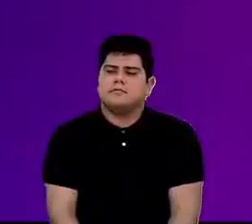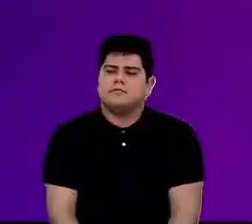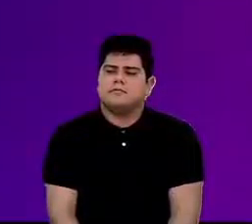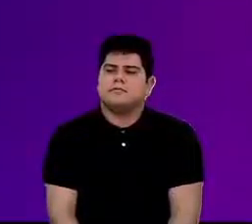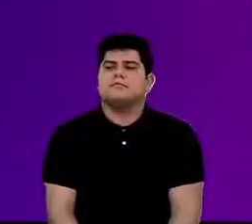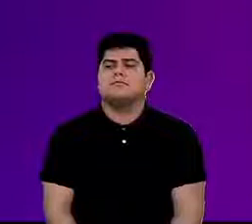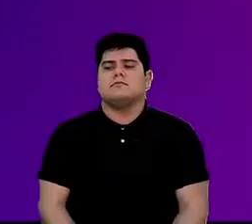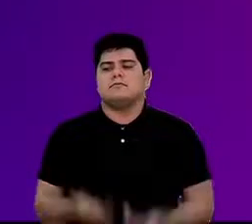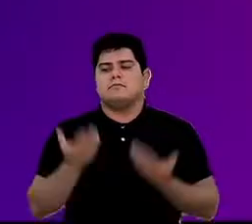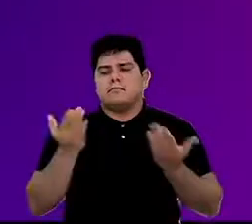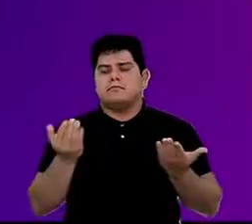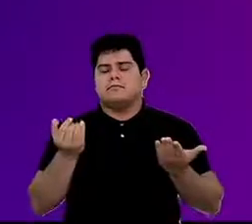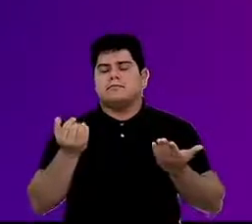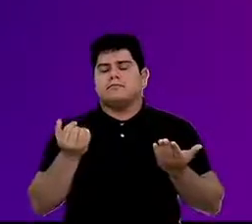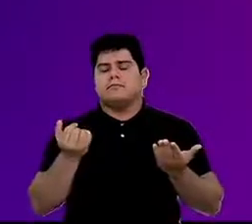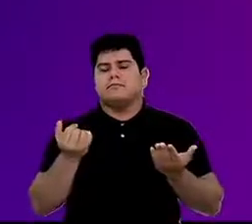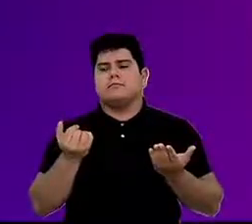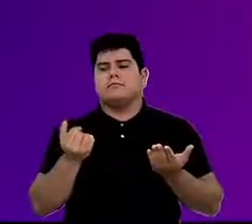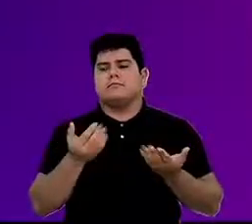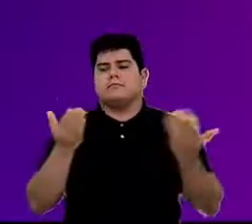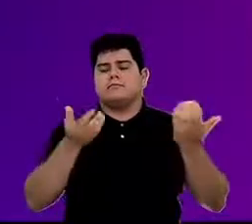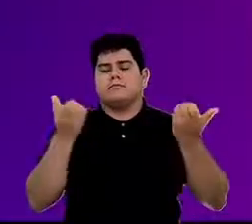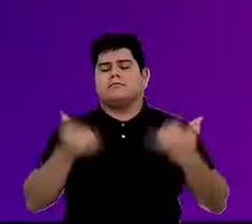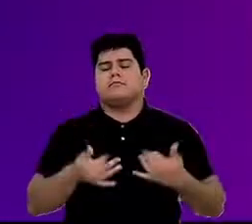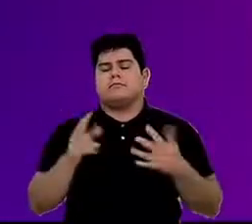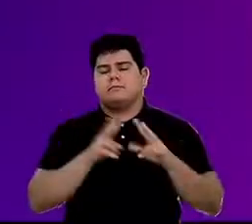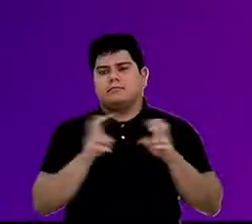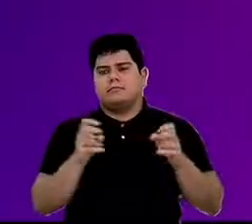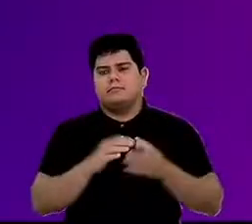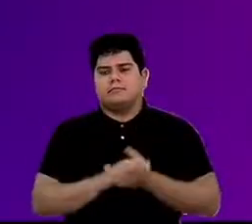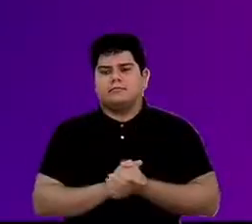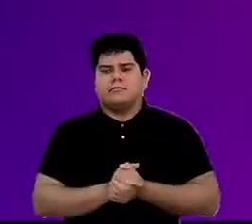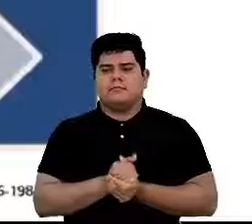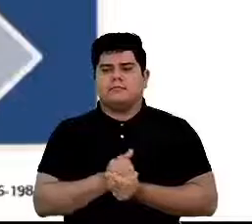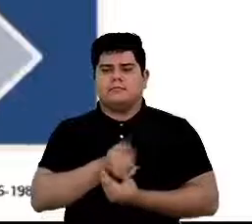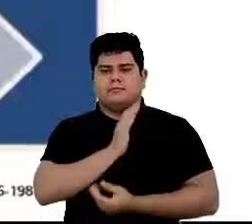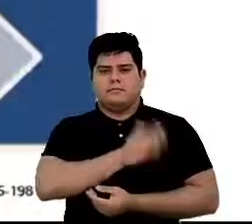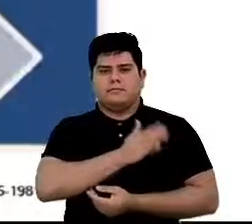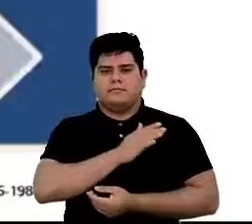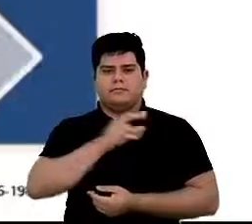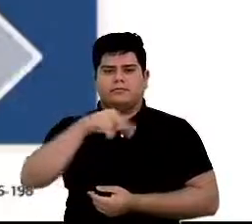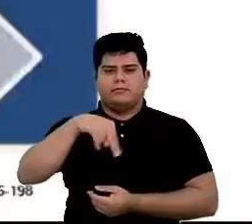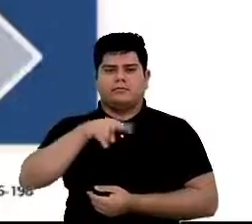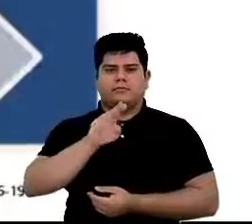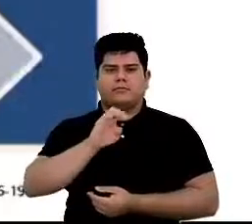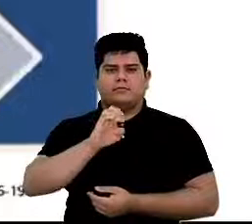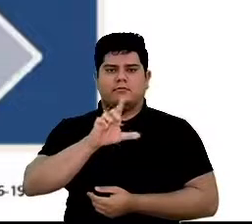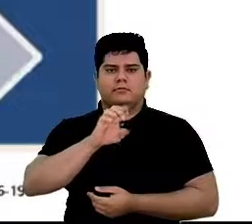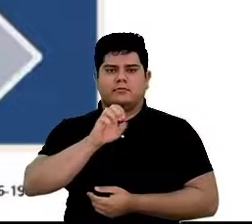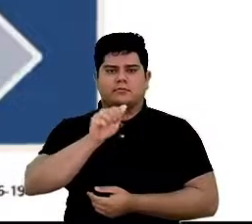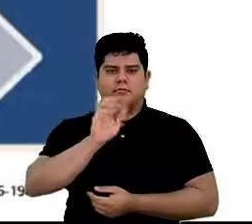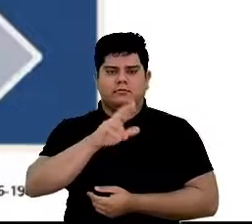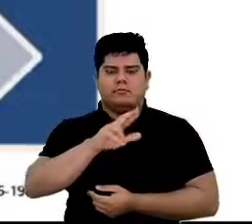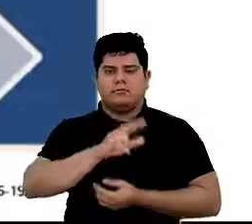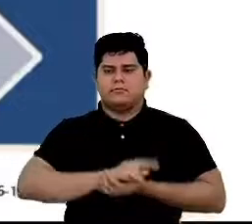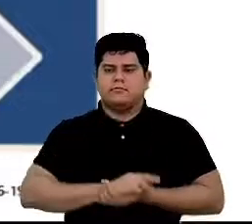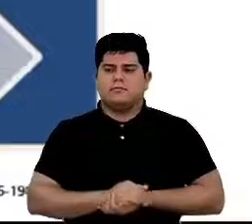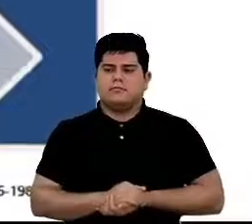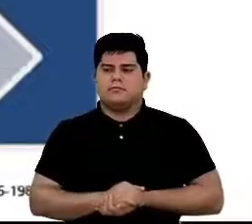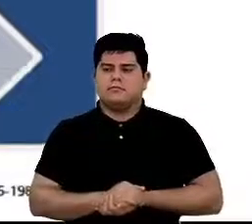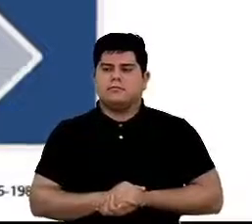atribuições, e o que a gente vai falar sobre isso, cardiologia nuclear além da perfusão.